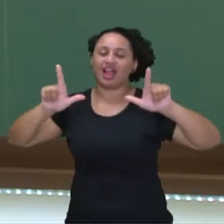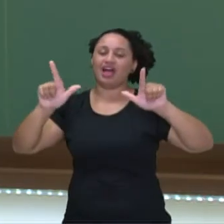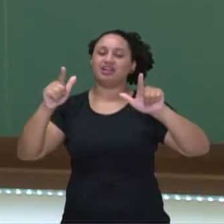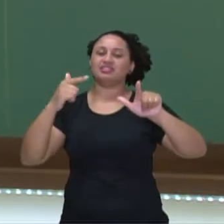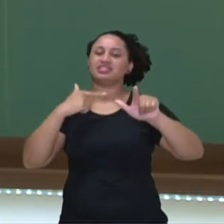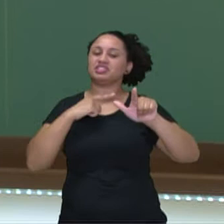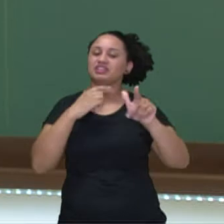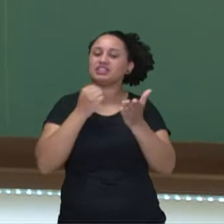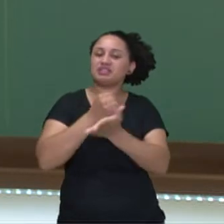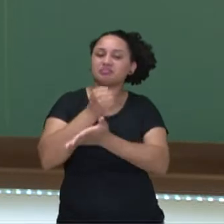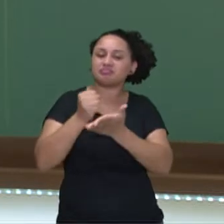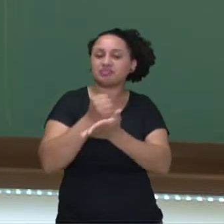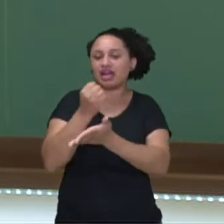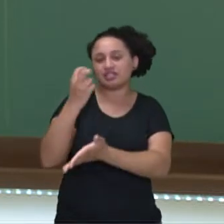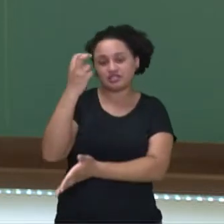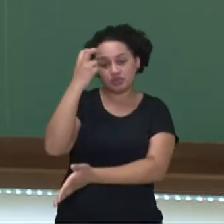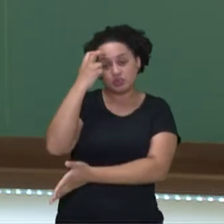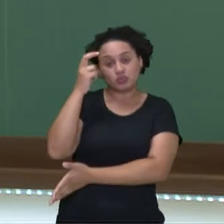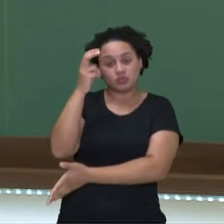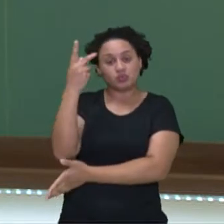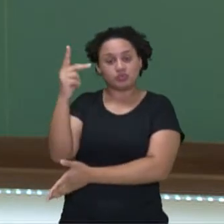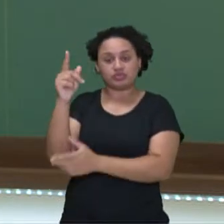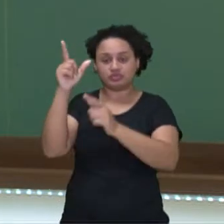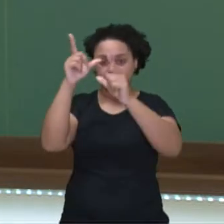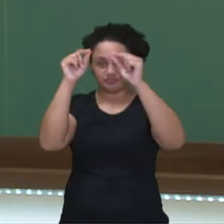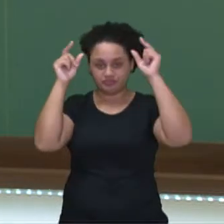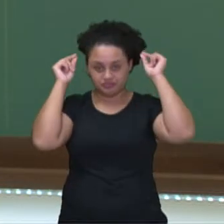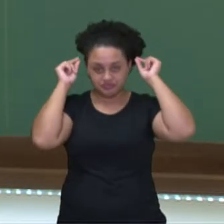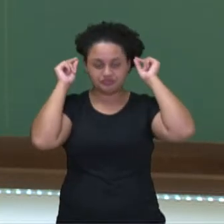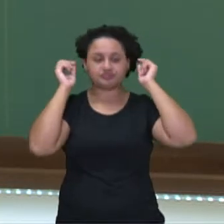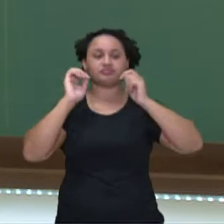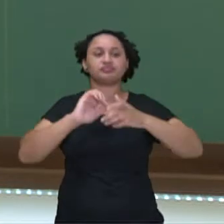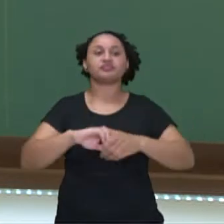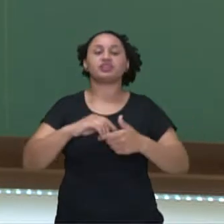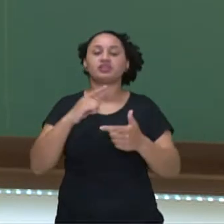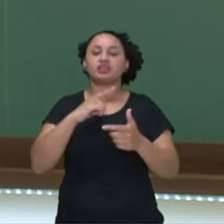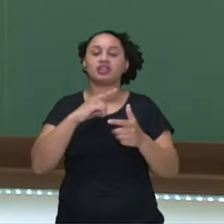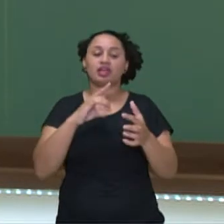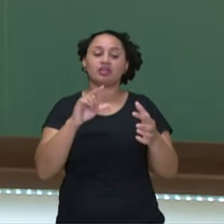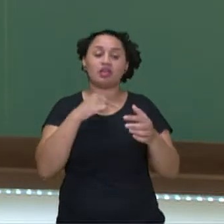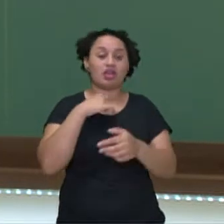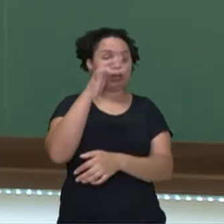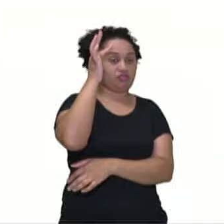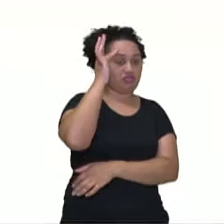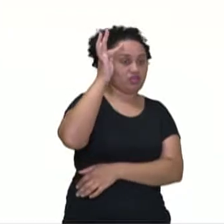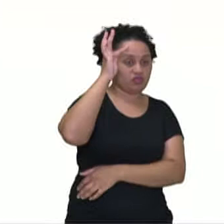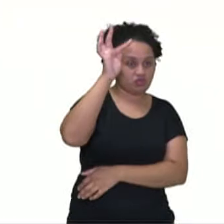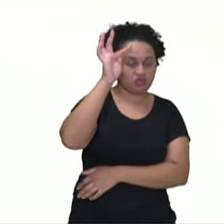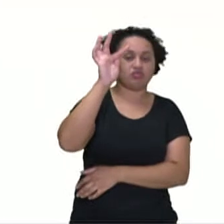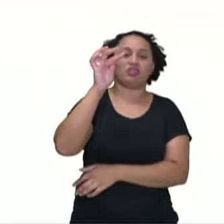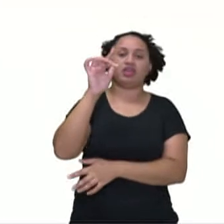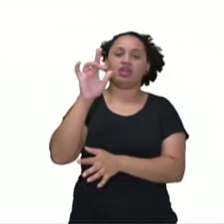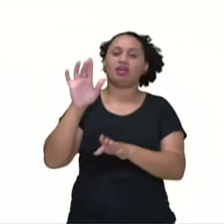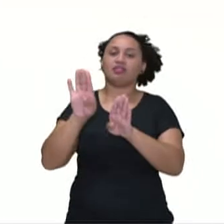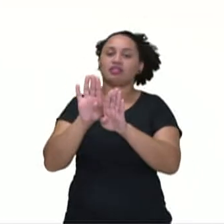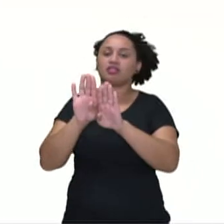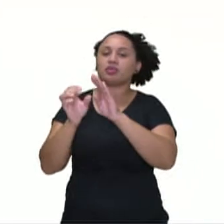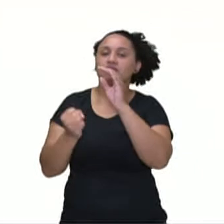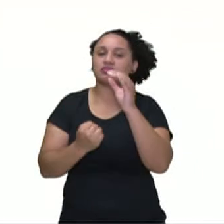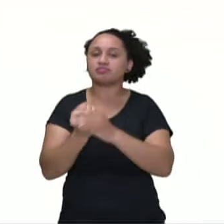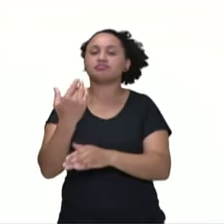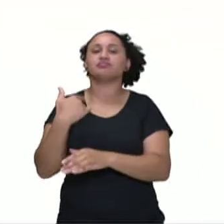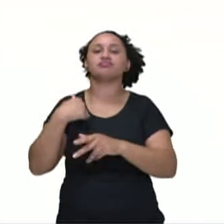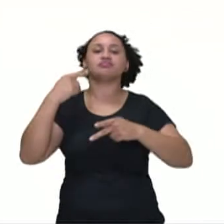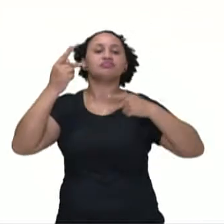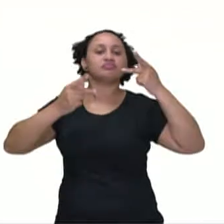concepção cultural dos gregos, tá? Então a gente tem aí a união entre filosofia, o desenvolvimento da política